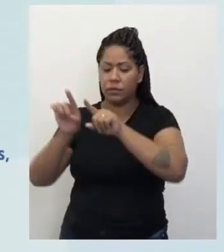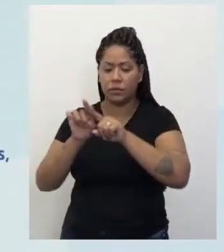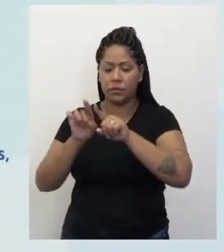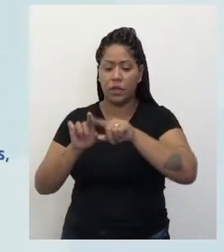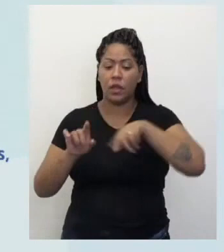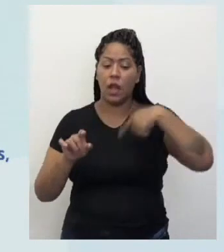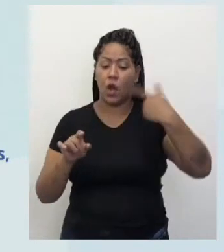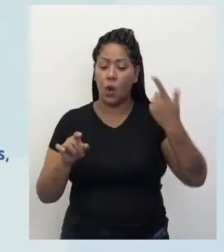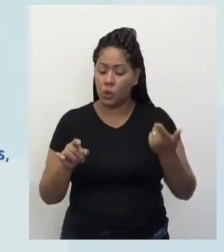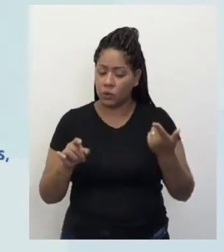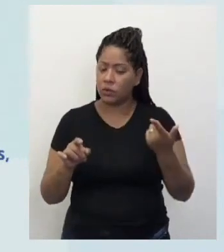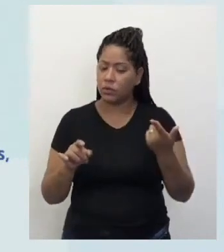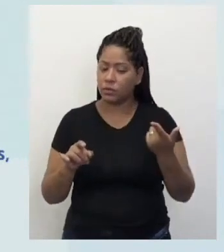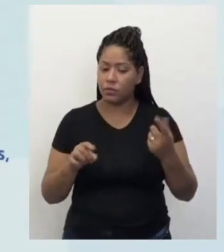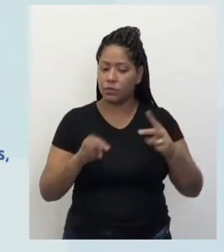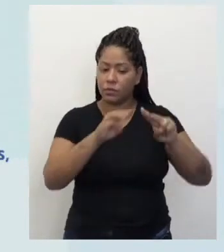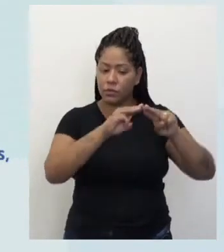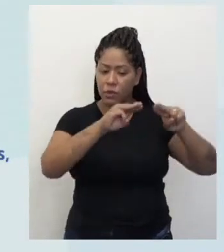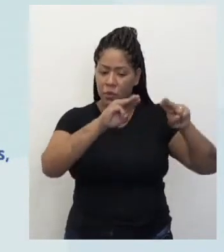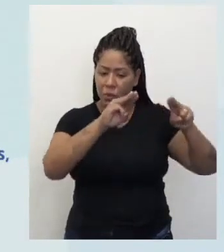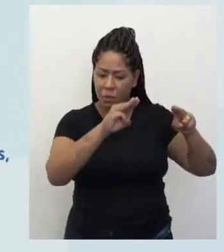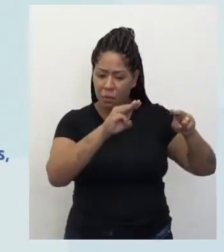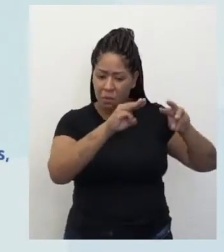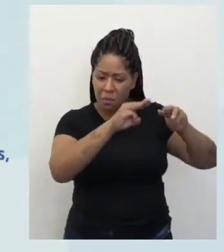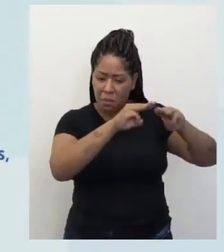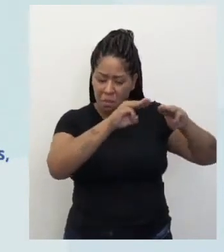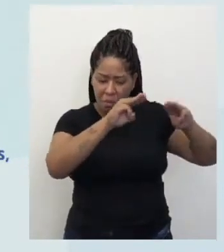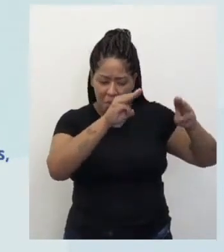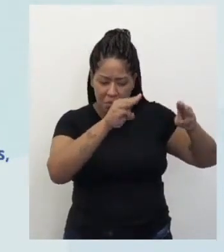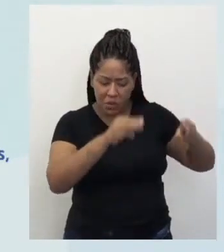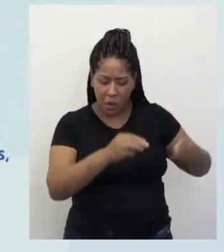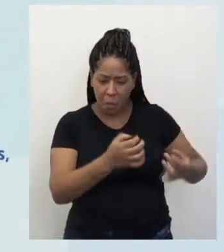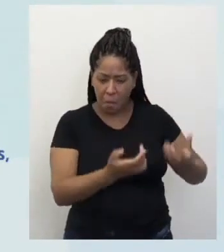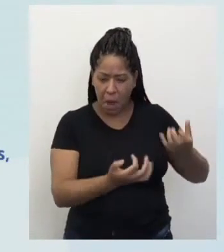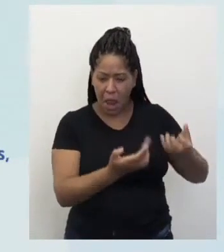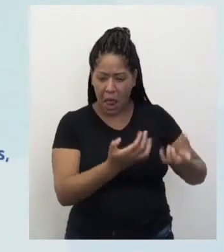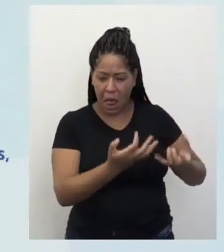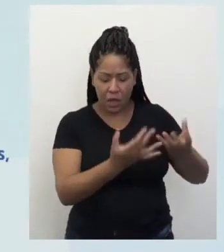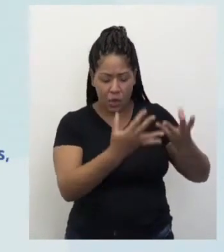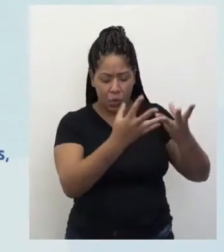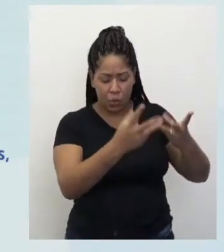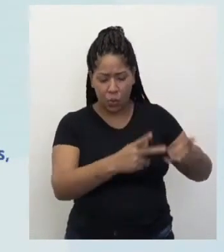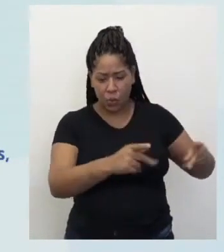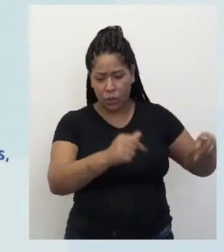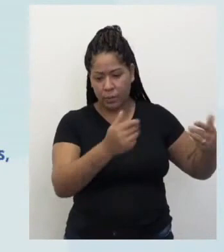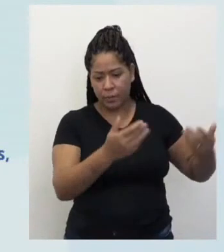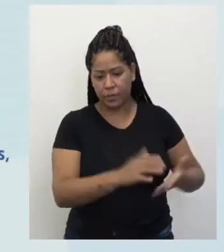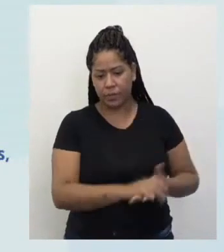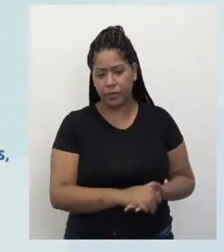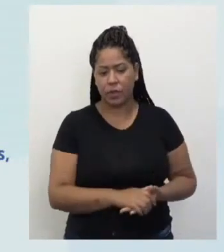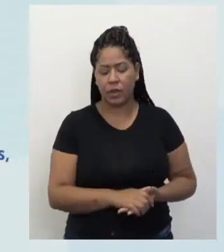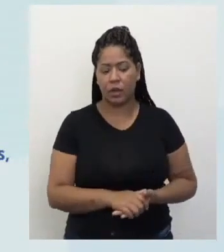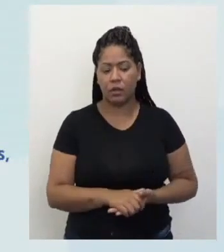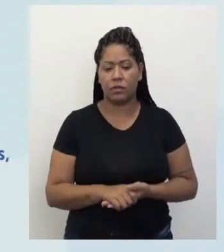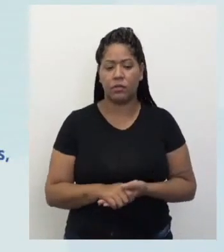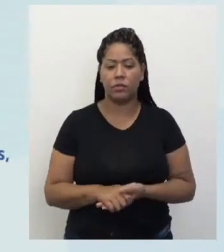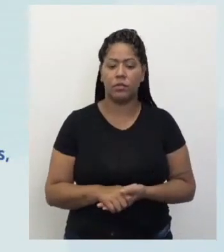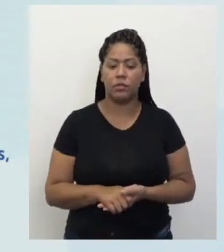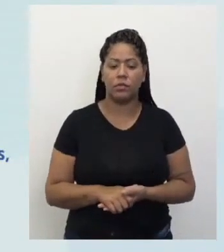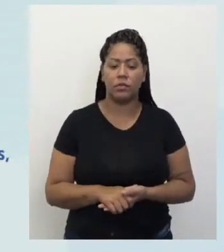Rio de Janeiro, que foi destruído por um incêndio em 2018. E olhem os dados aí,